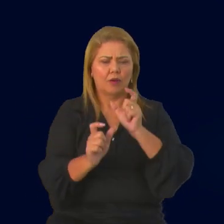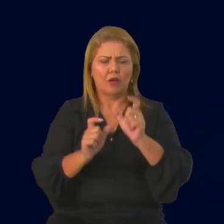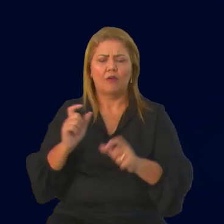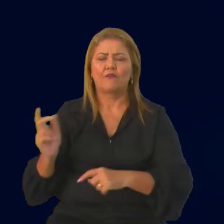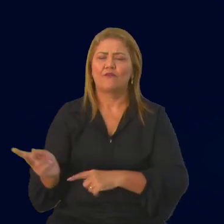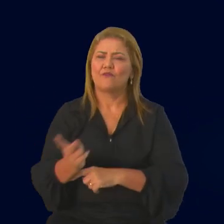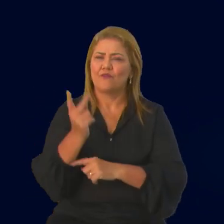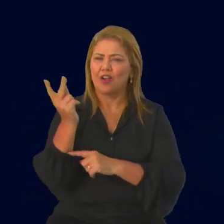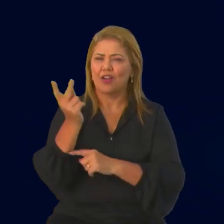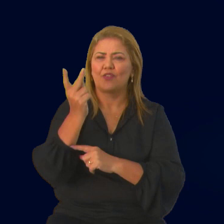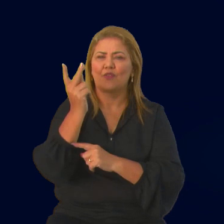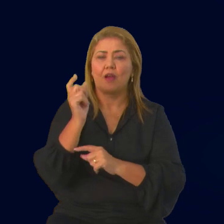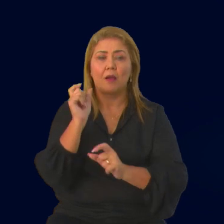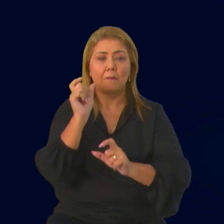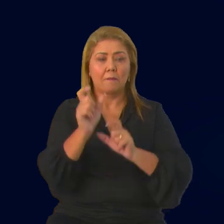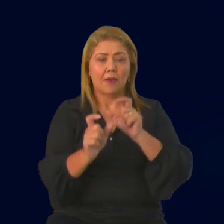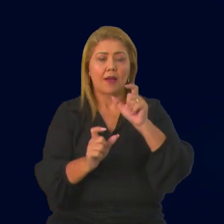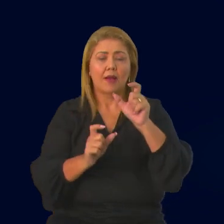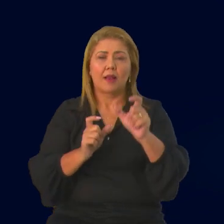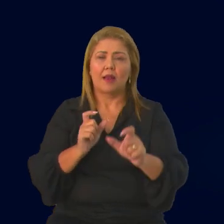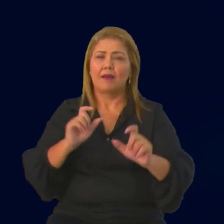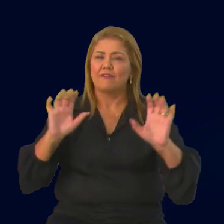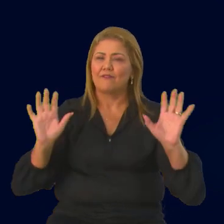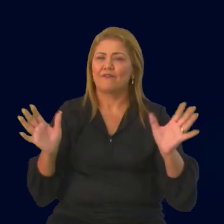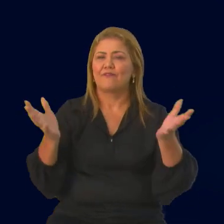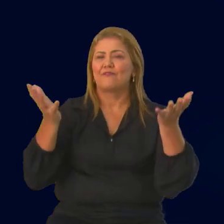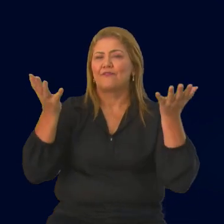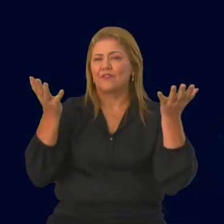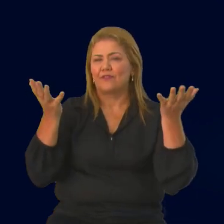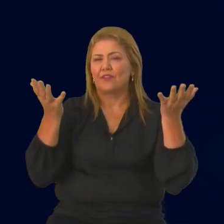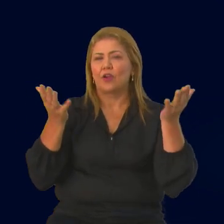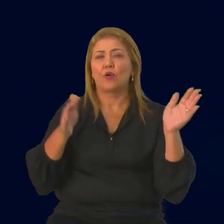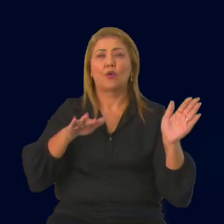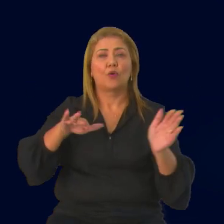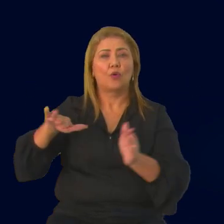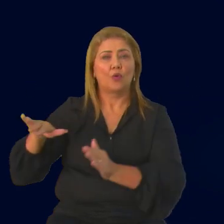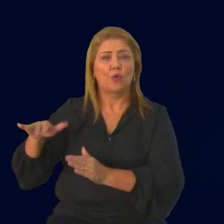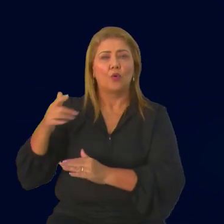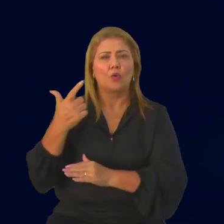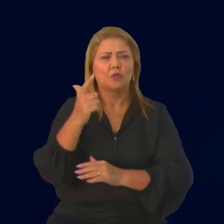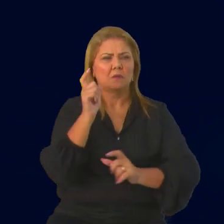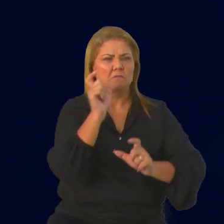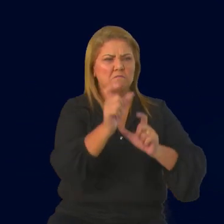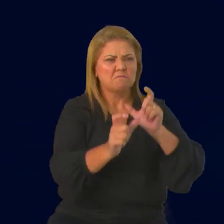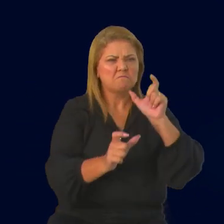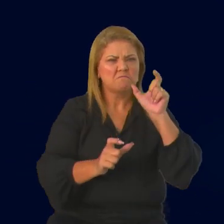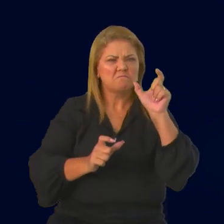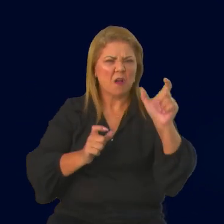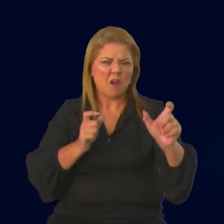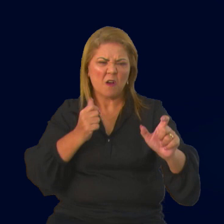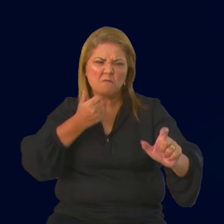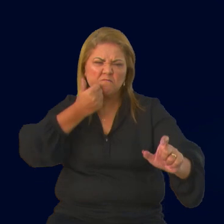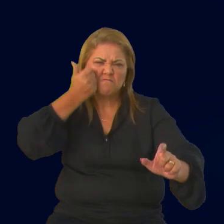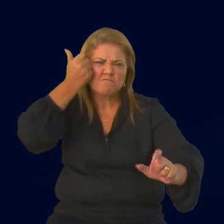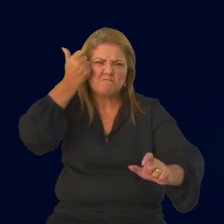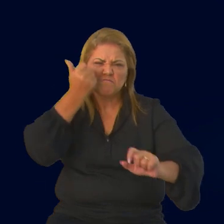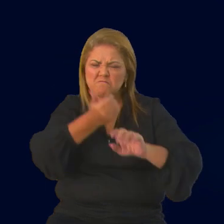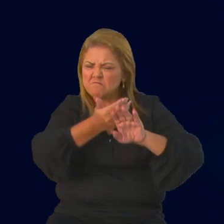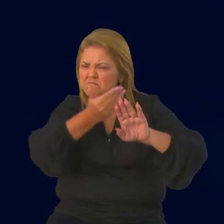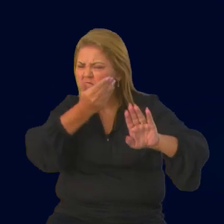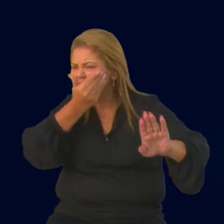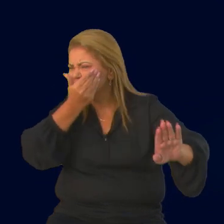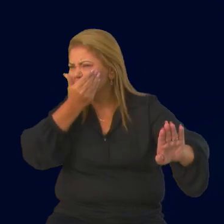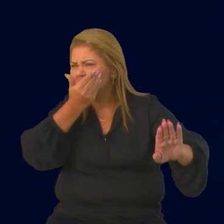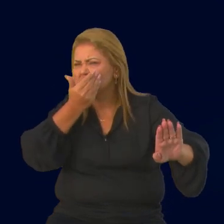valorizam, tem palavras que celebram. Por outro lado, tem palavras duras que ofendem, que afastam e